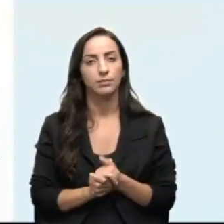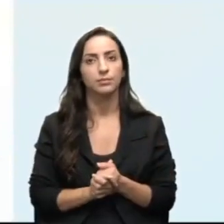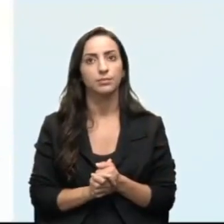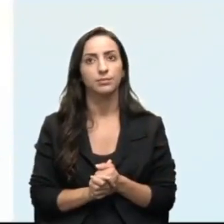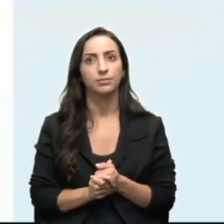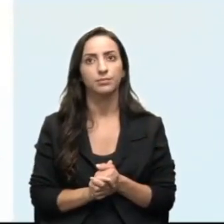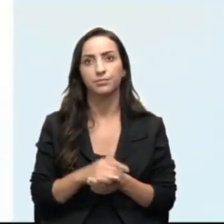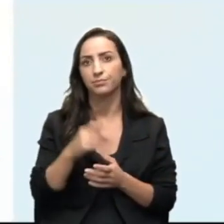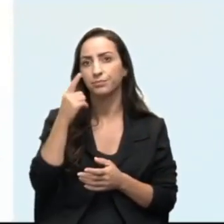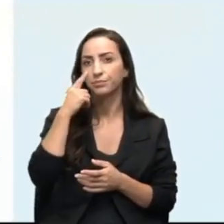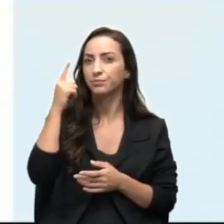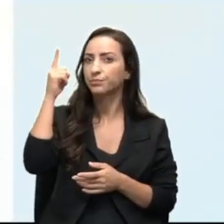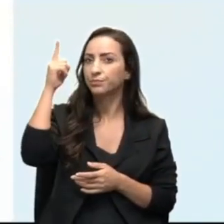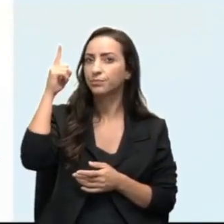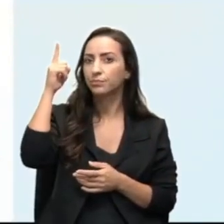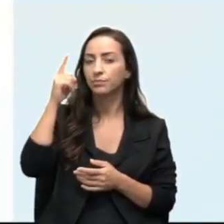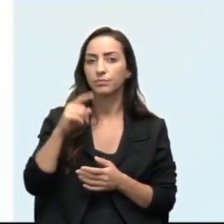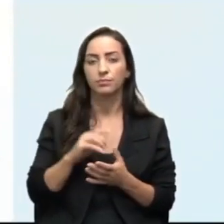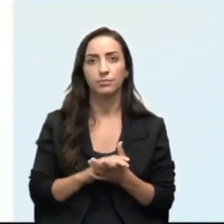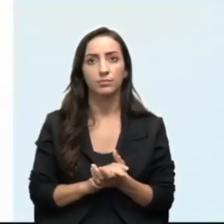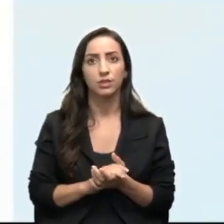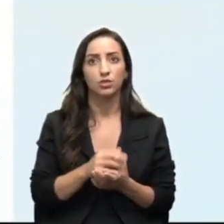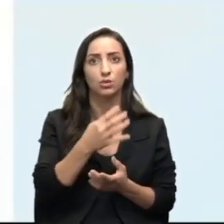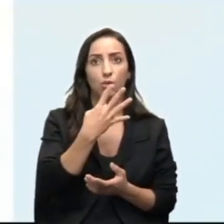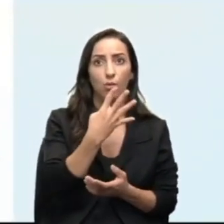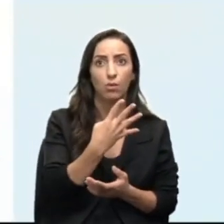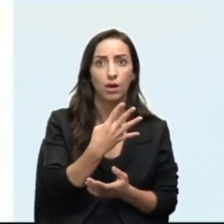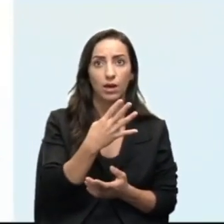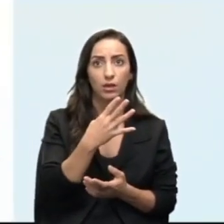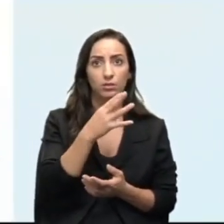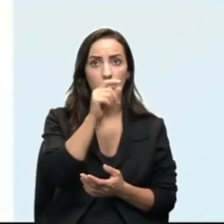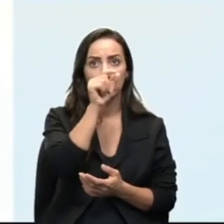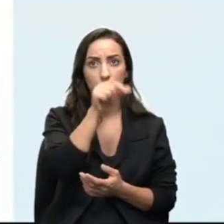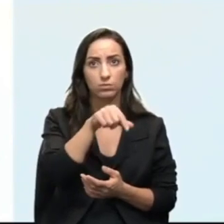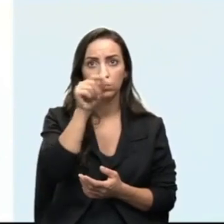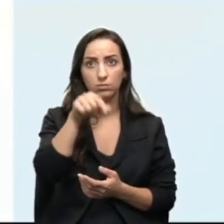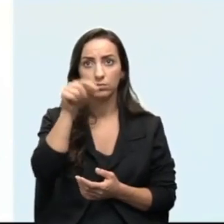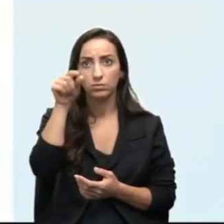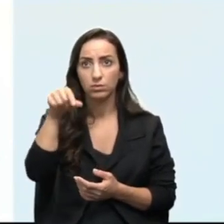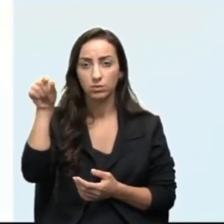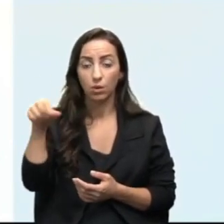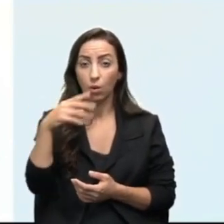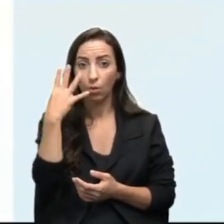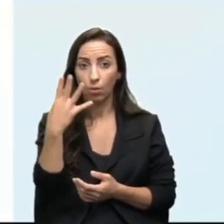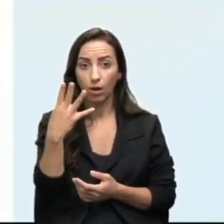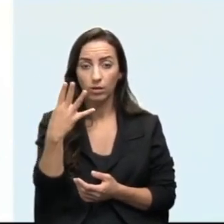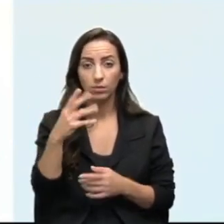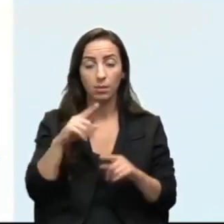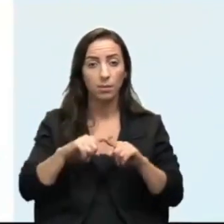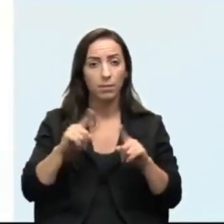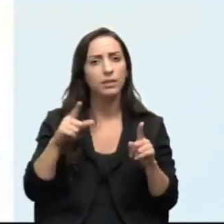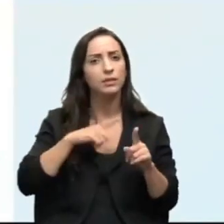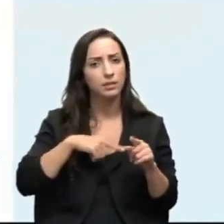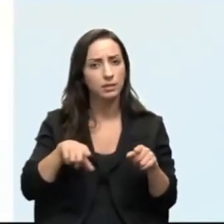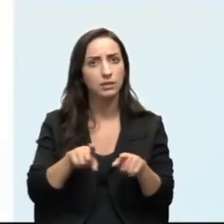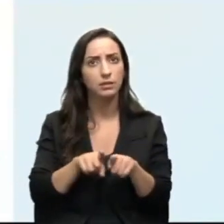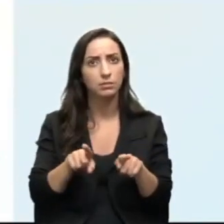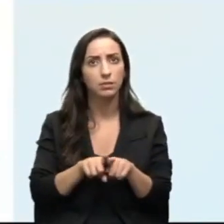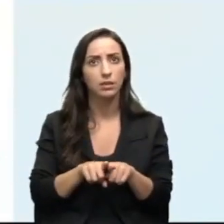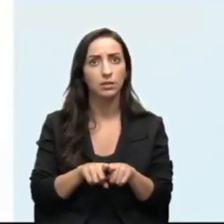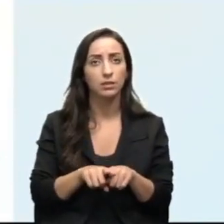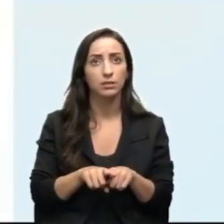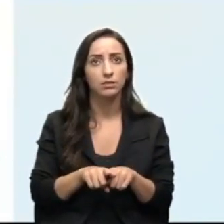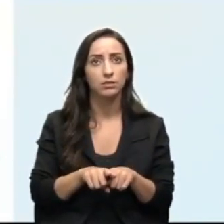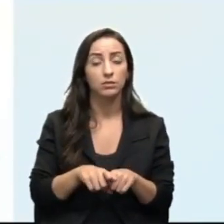Esse que a gente vê na figura são estribos de 4 ramos, 1, 2, 3, 4, mas nós temos também